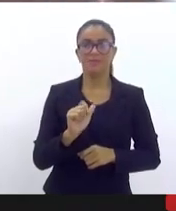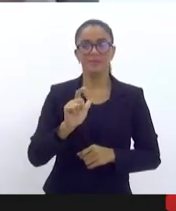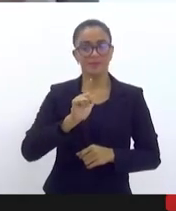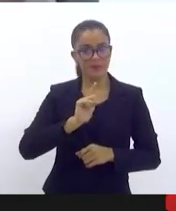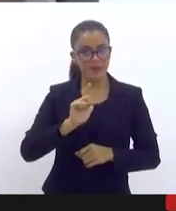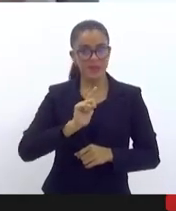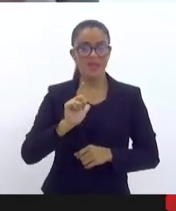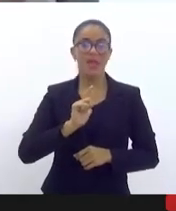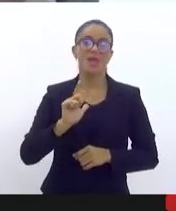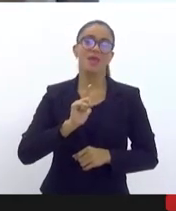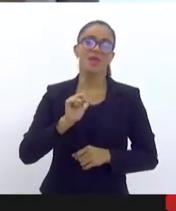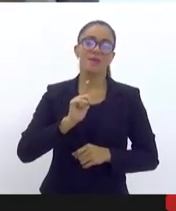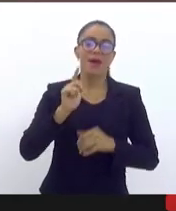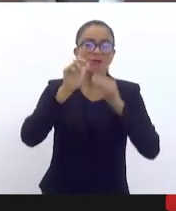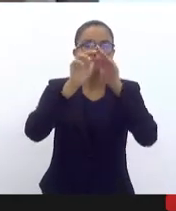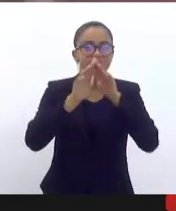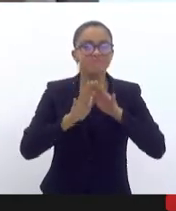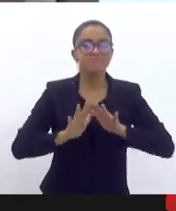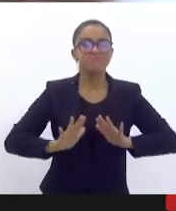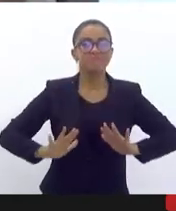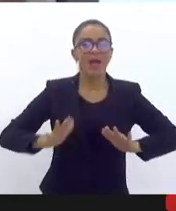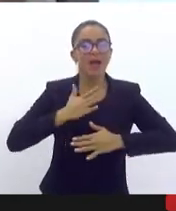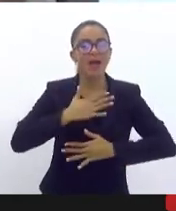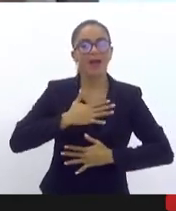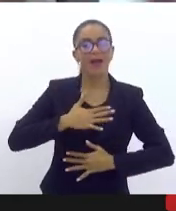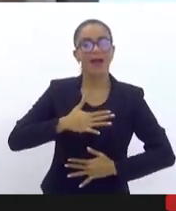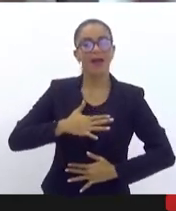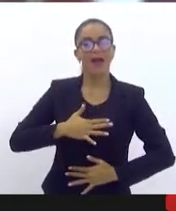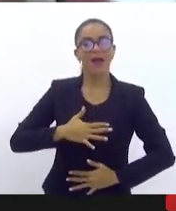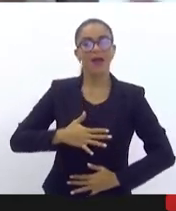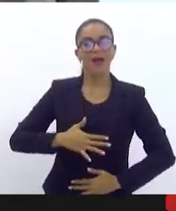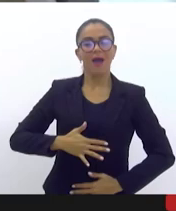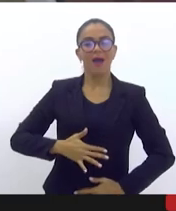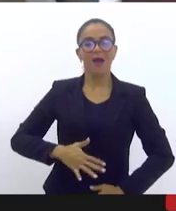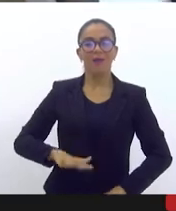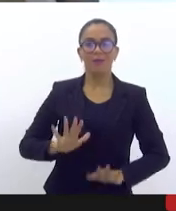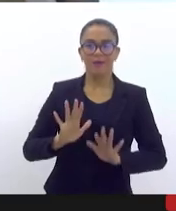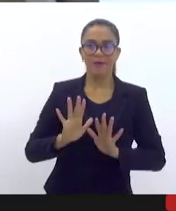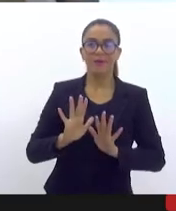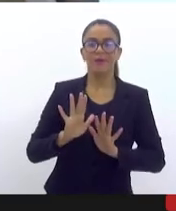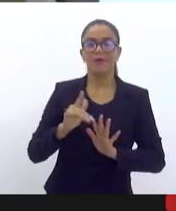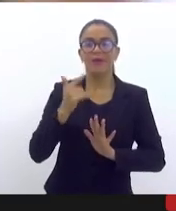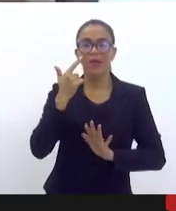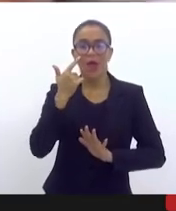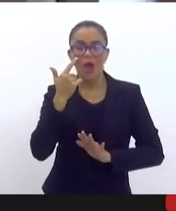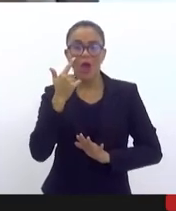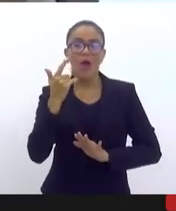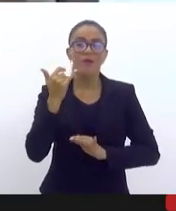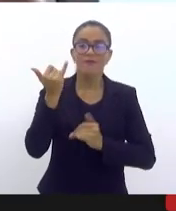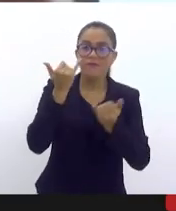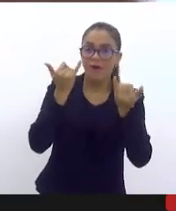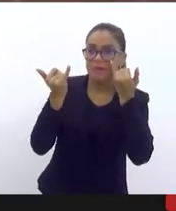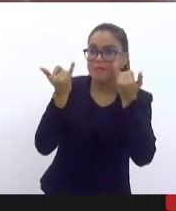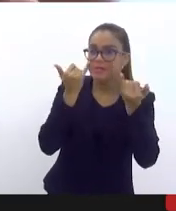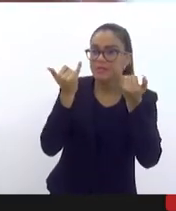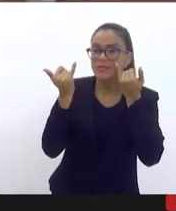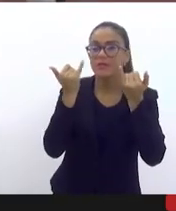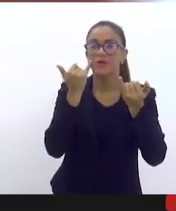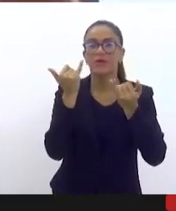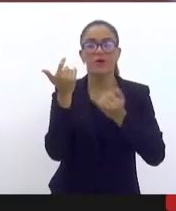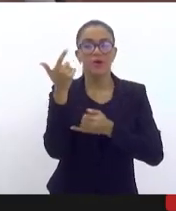justamente para harmonizar então a pessoa fica mais fica mais confusa quem tem pior informação né